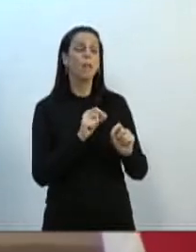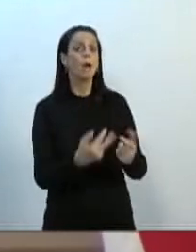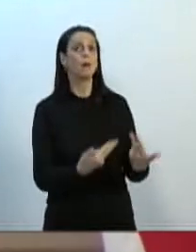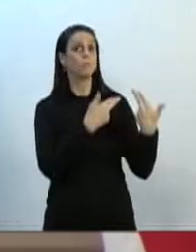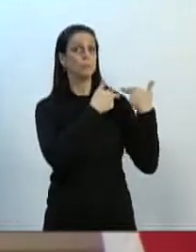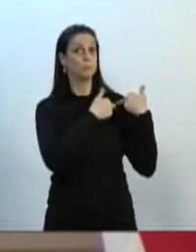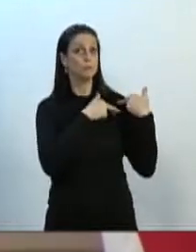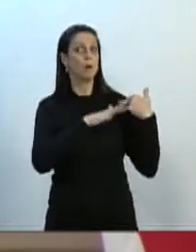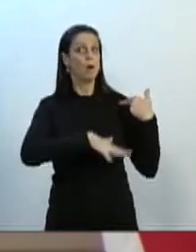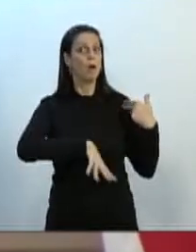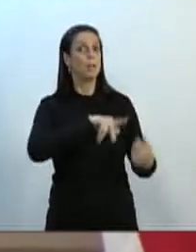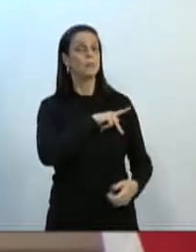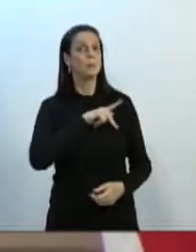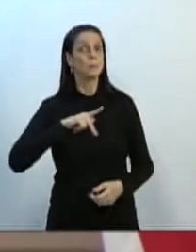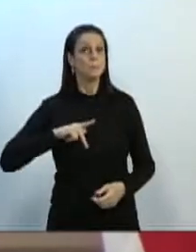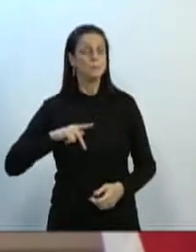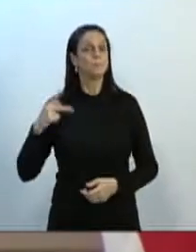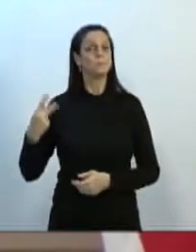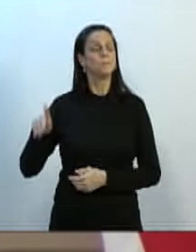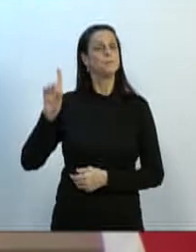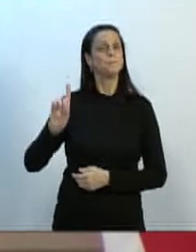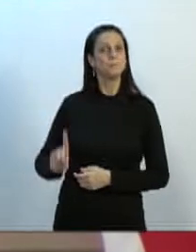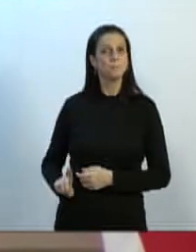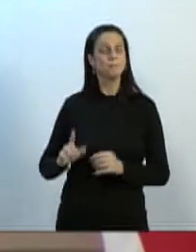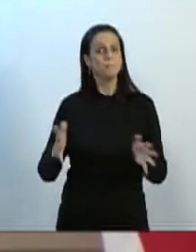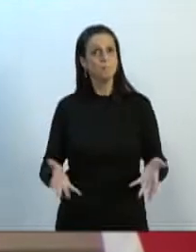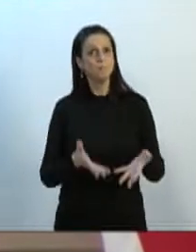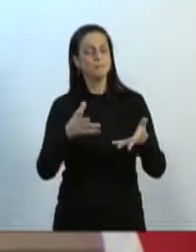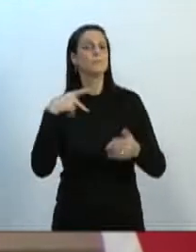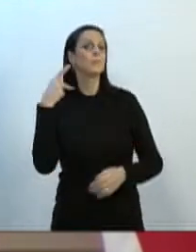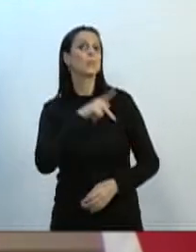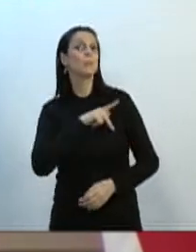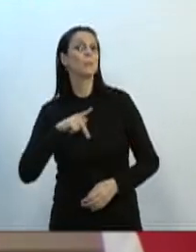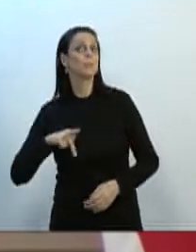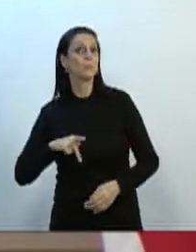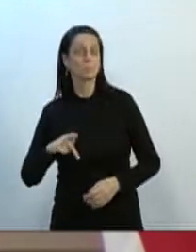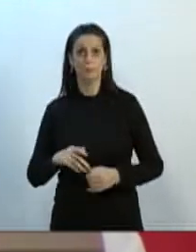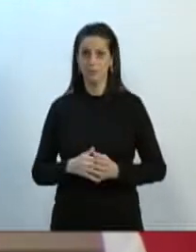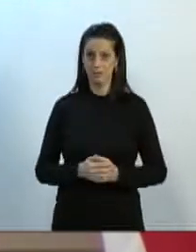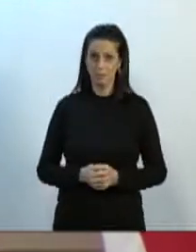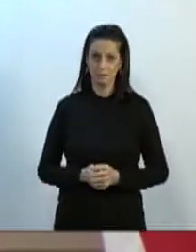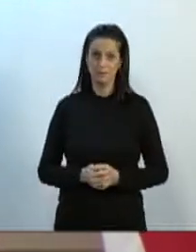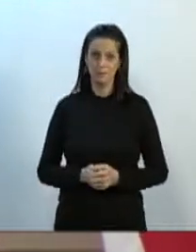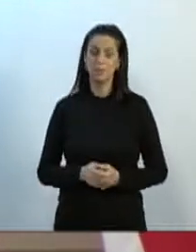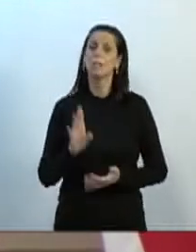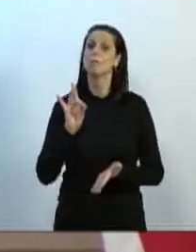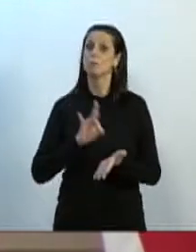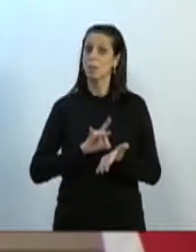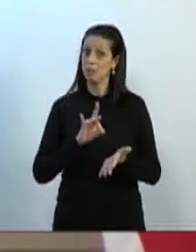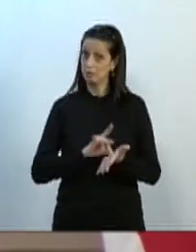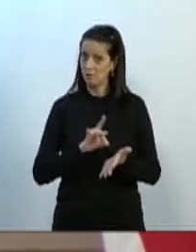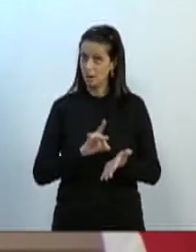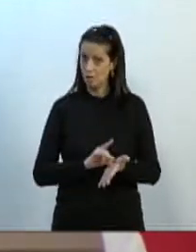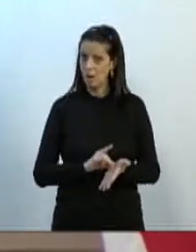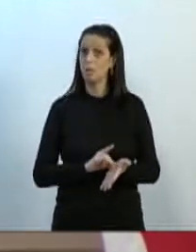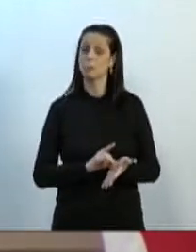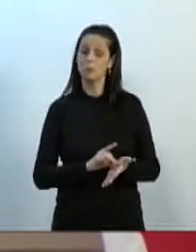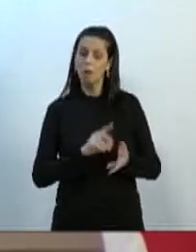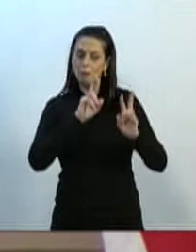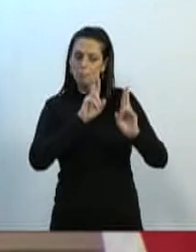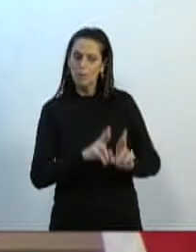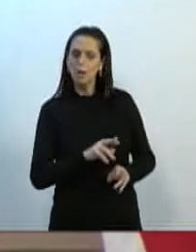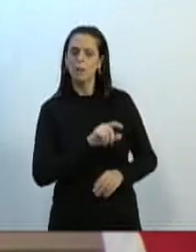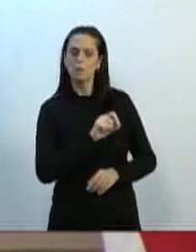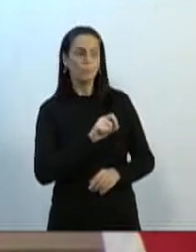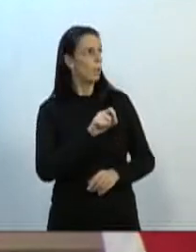cargo público, e é seu dever fomentar políticas públicas que atendam às demandas de uma população geral